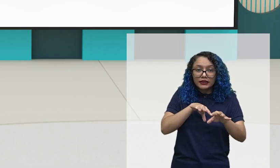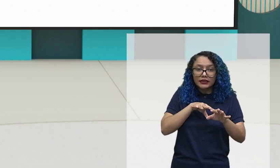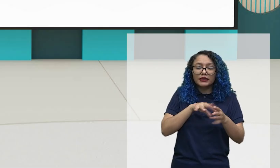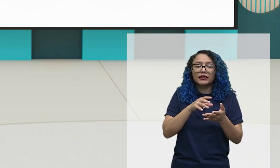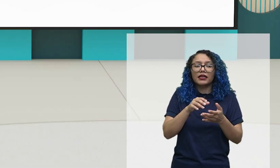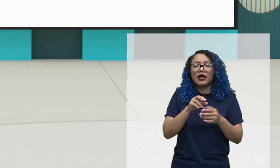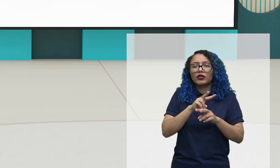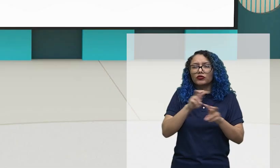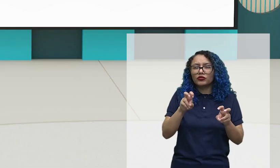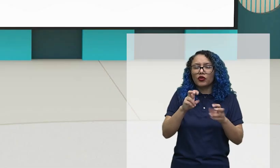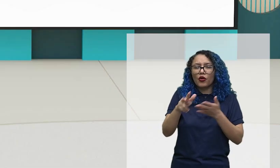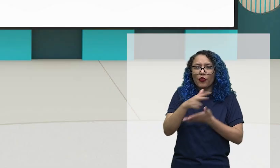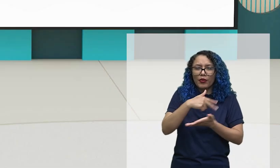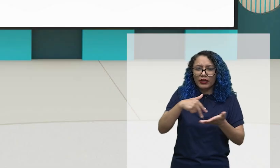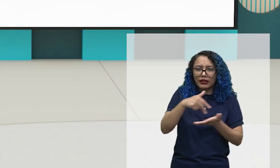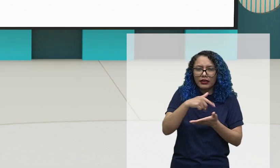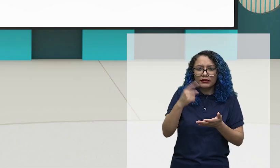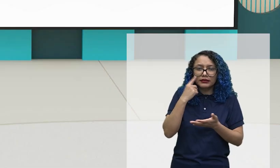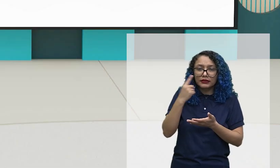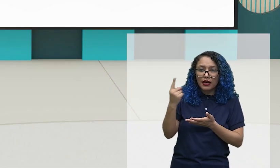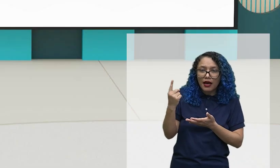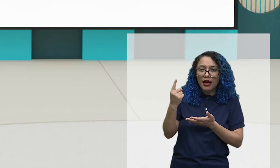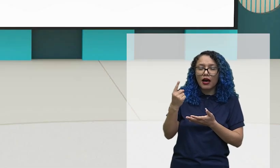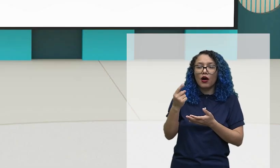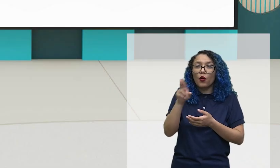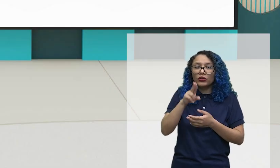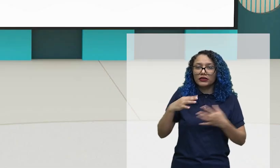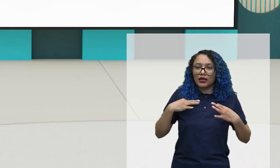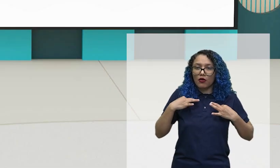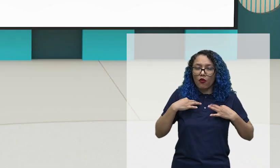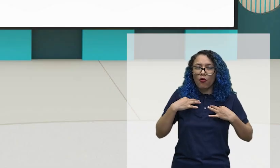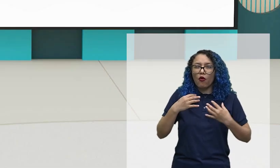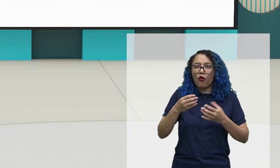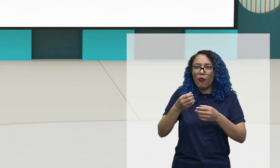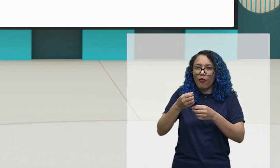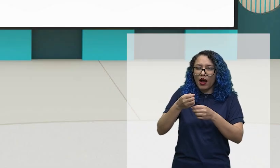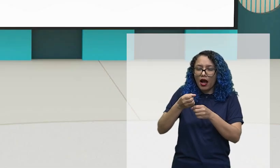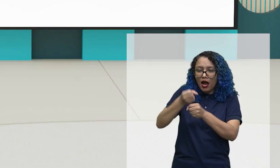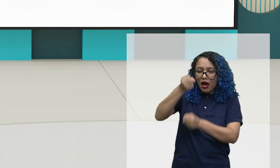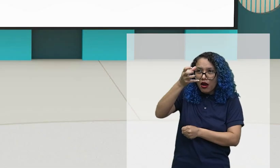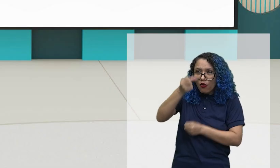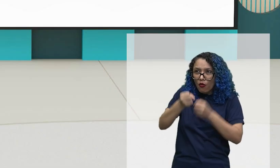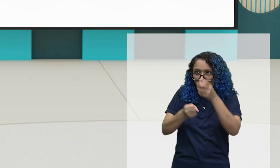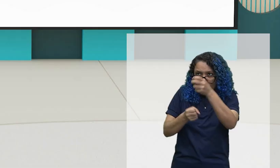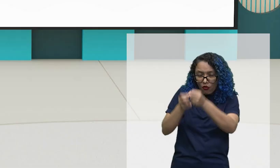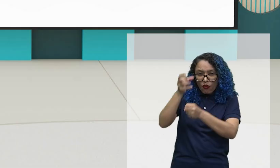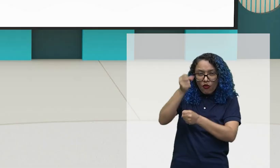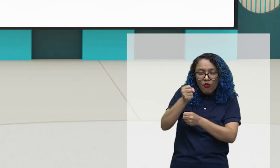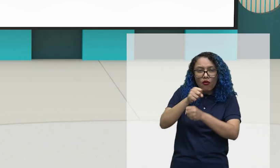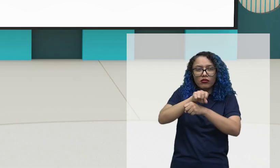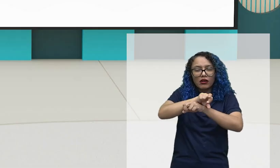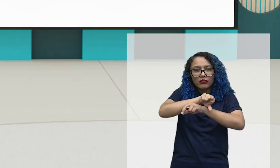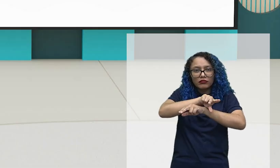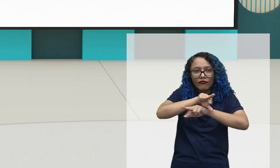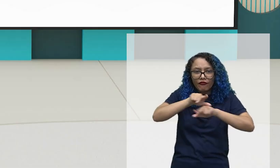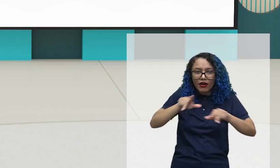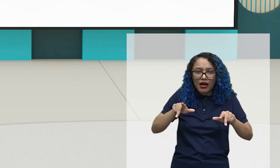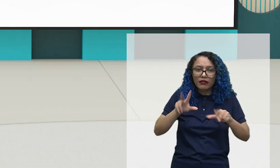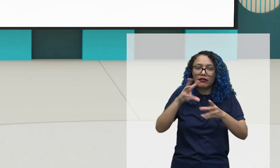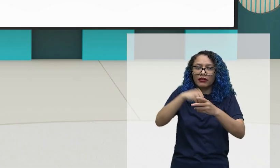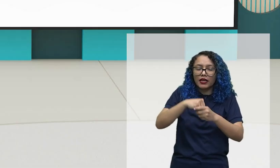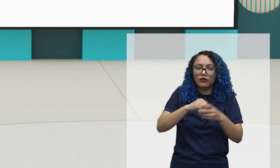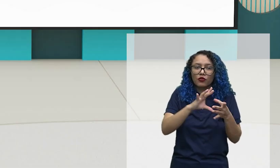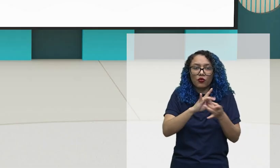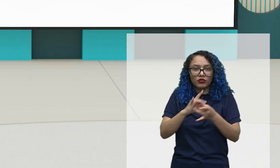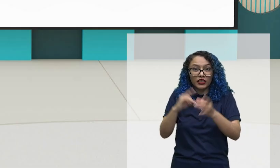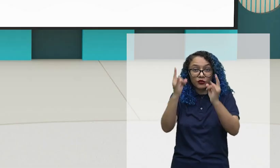lá eles ensinam e trabalham com dança aérea, com tecido, rapel, corda, trapézio, que